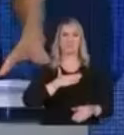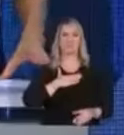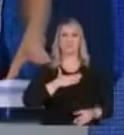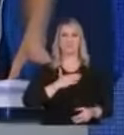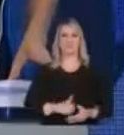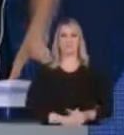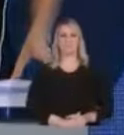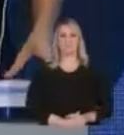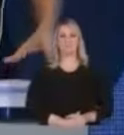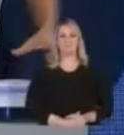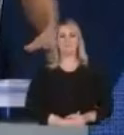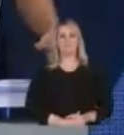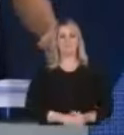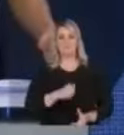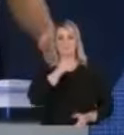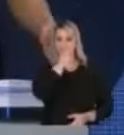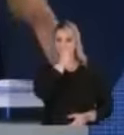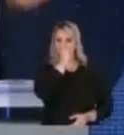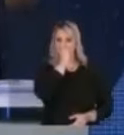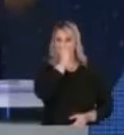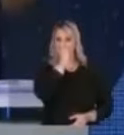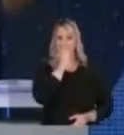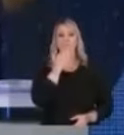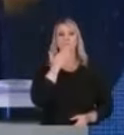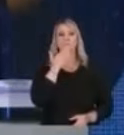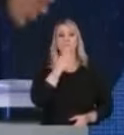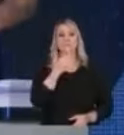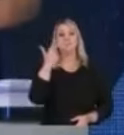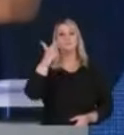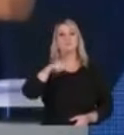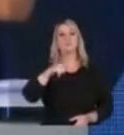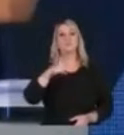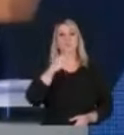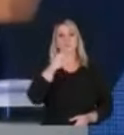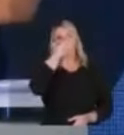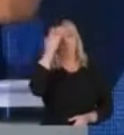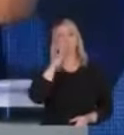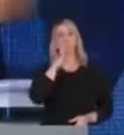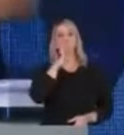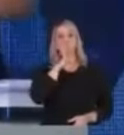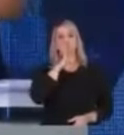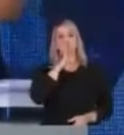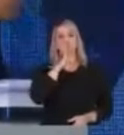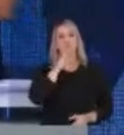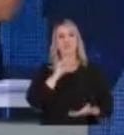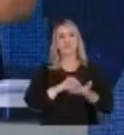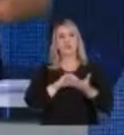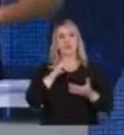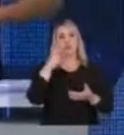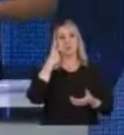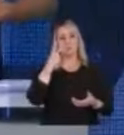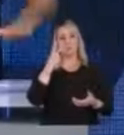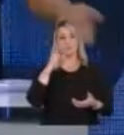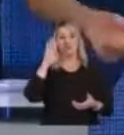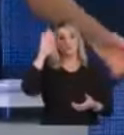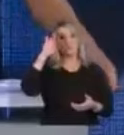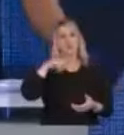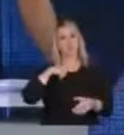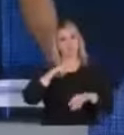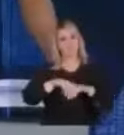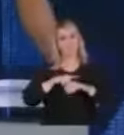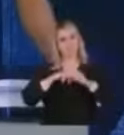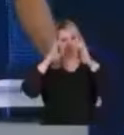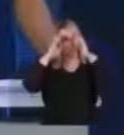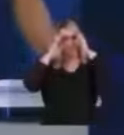voto muito obrigada a gente pede mais uma vez para que a plateia não se manifeste faltam dois candidatos para fazer as considerações finais então que eles tenham seu